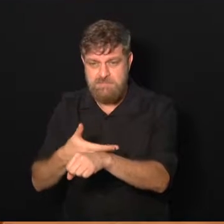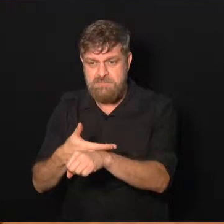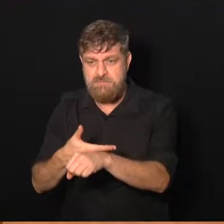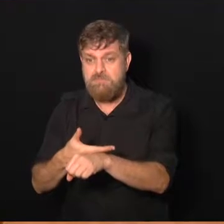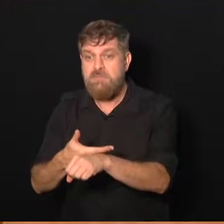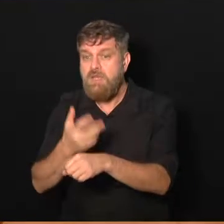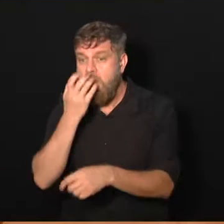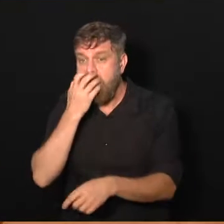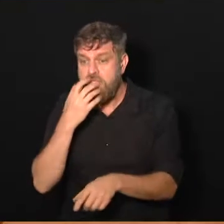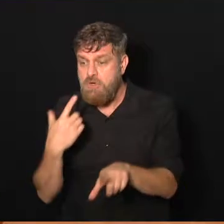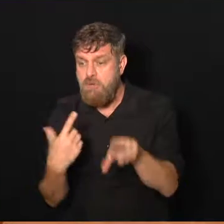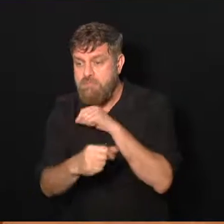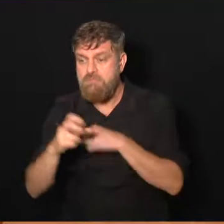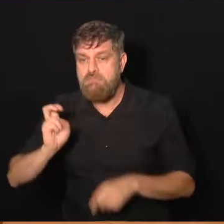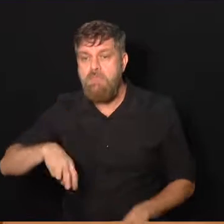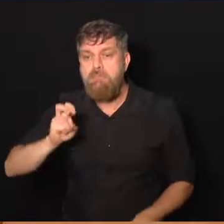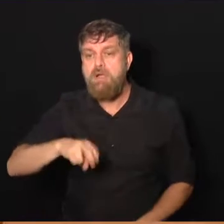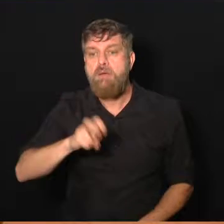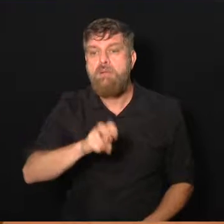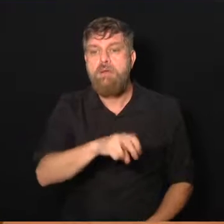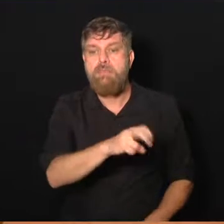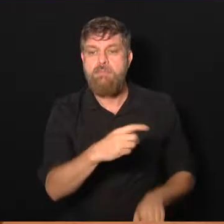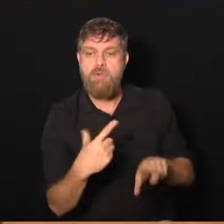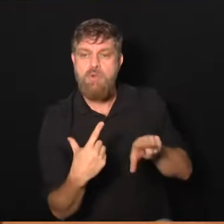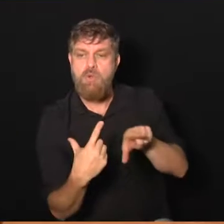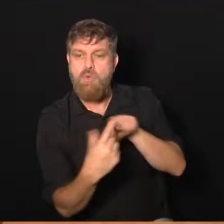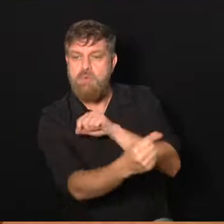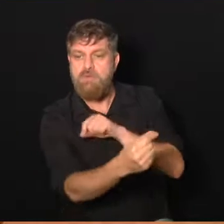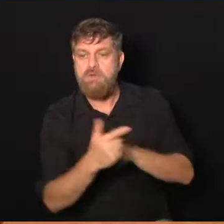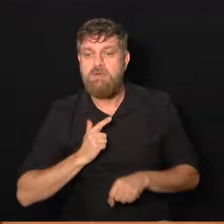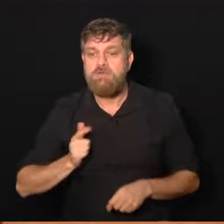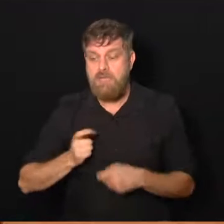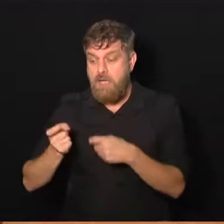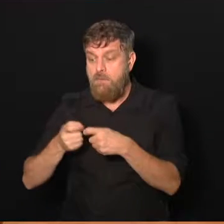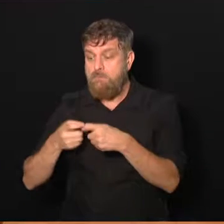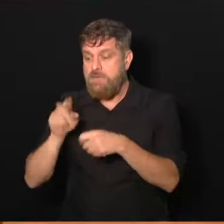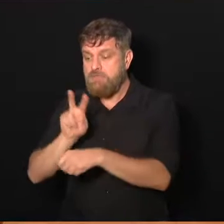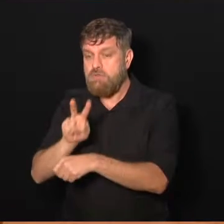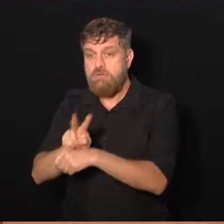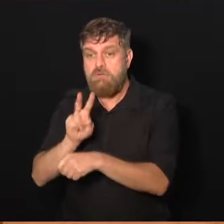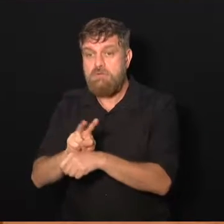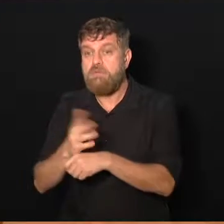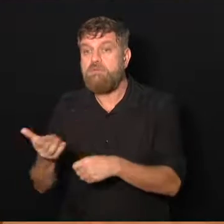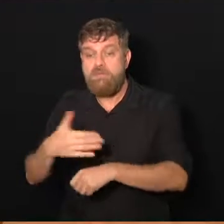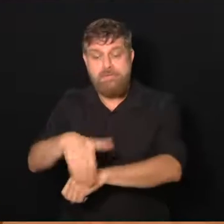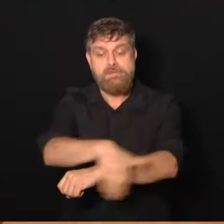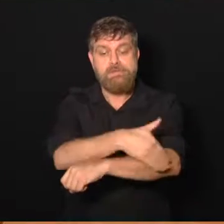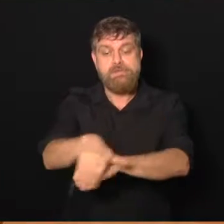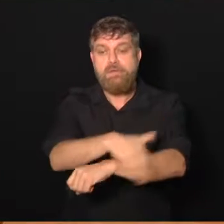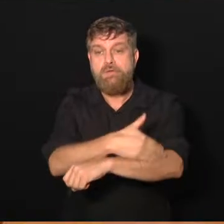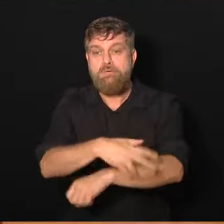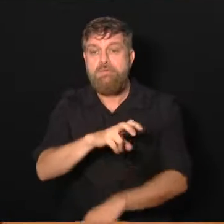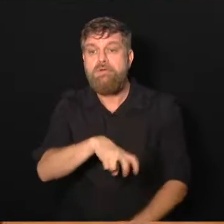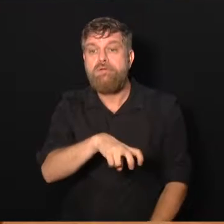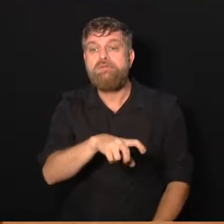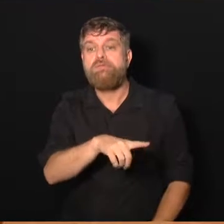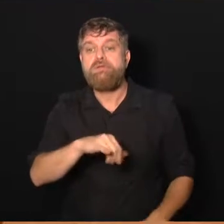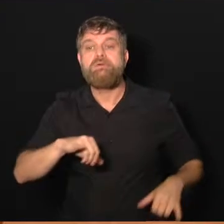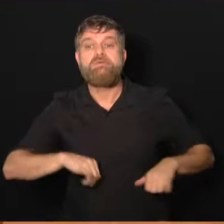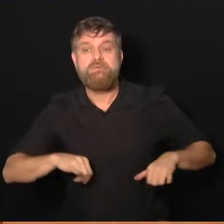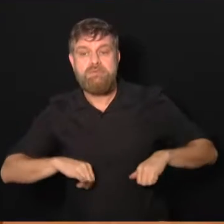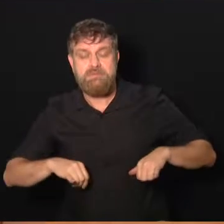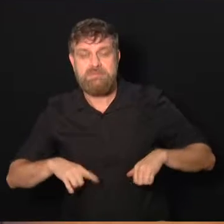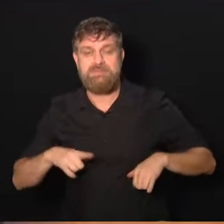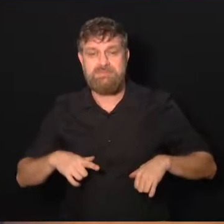animal que está sob cuidados médicos e, de repente, se encontra na rua sem esses cuidados. Então, é uma